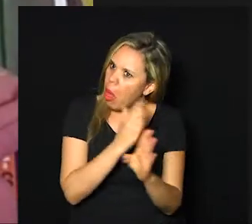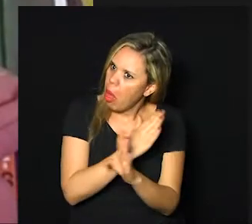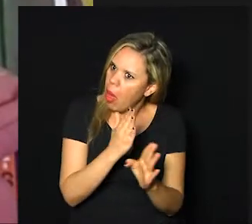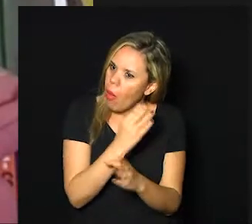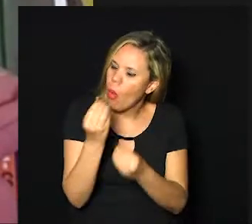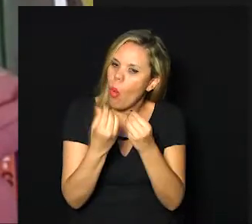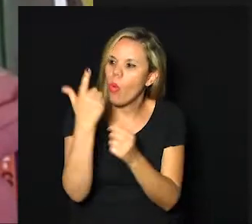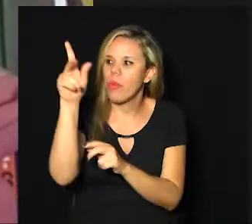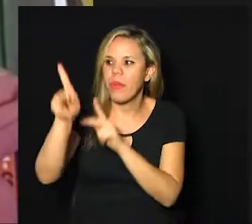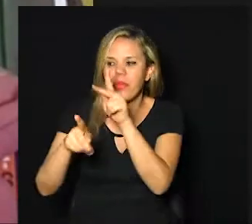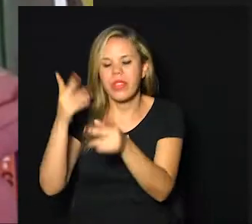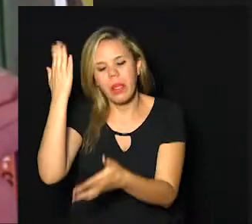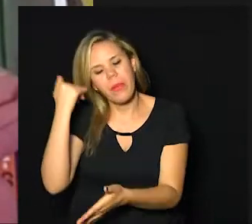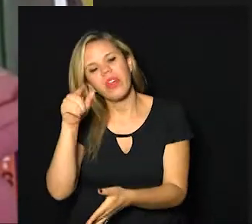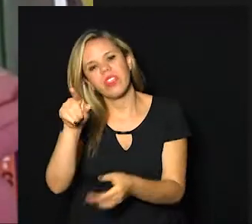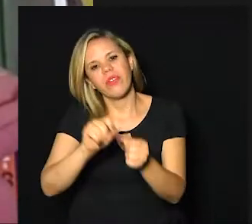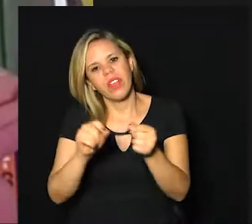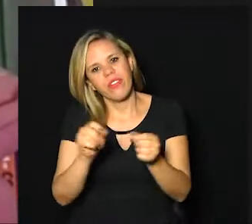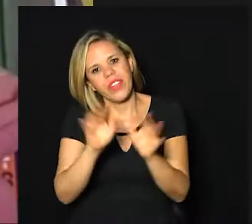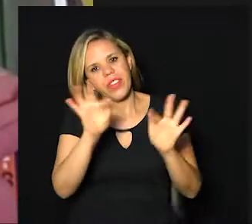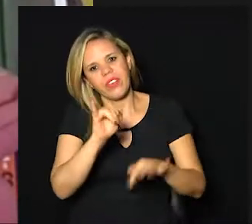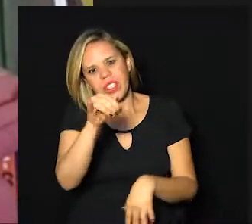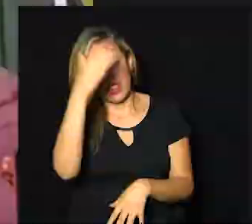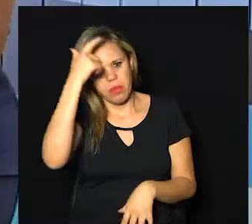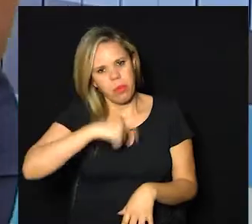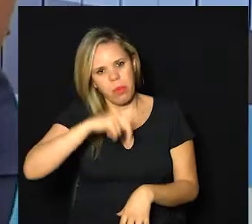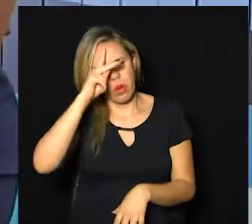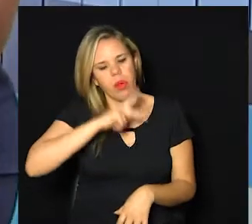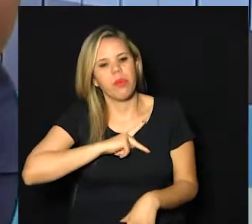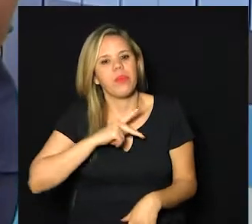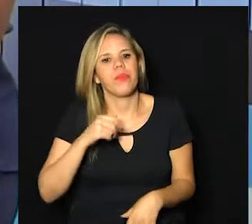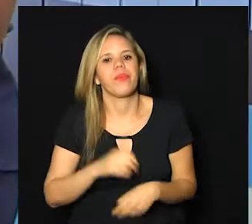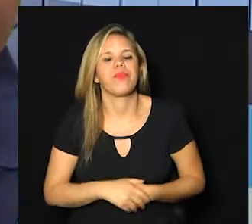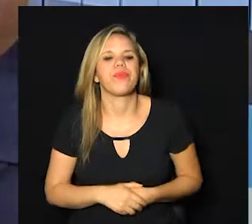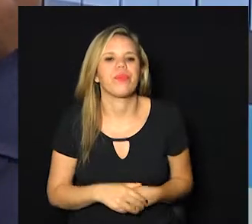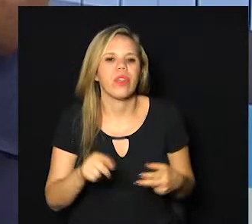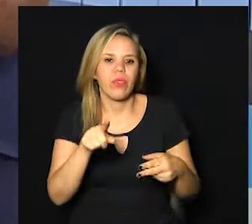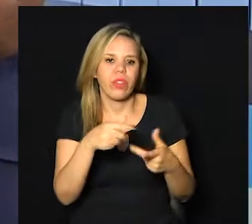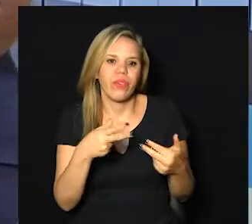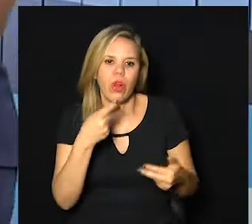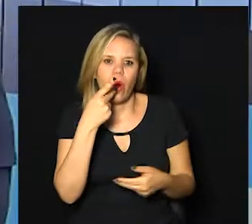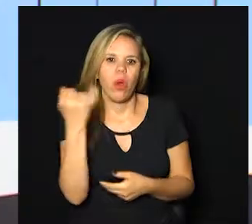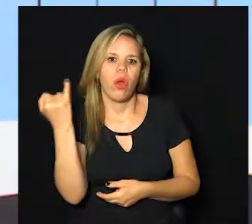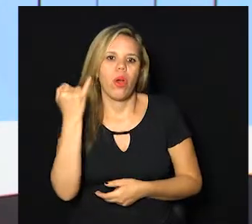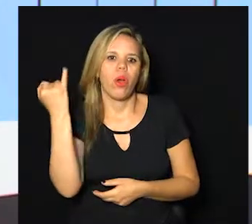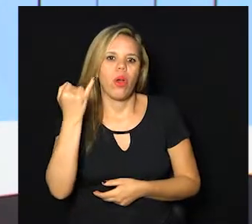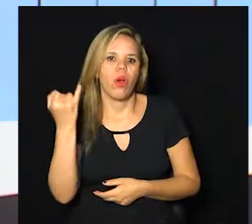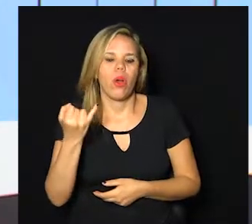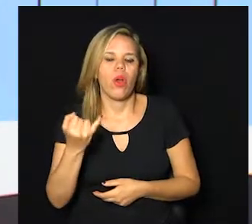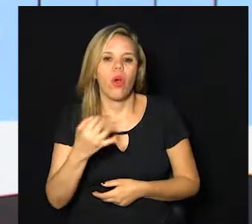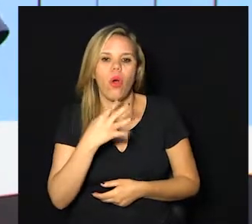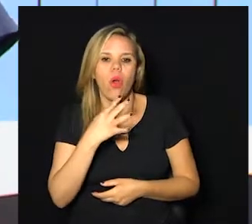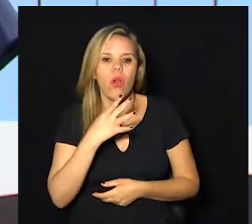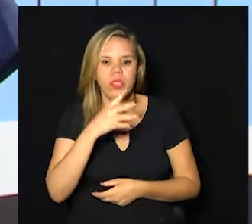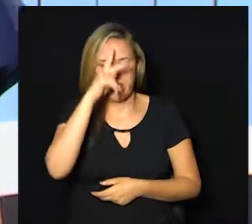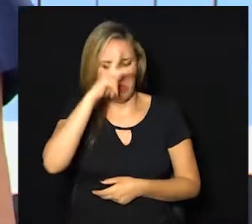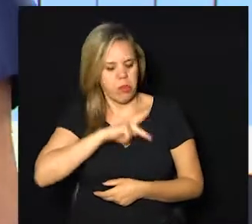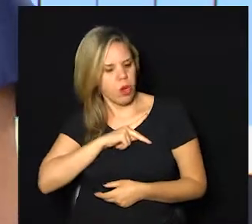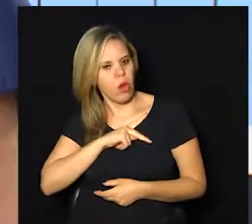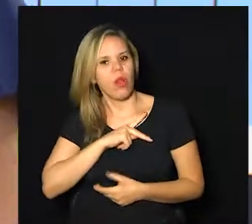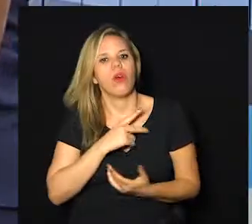como outra pessoa saber o que te faz feliz, senão você mesmo. Você falou de uma coisa bastante importante, que é o autoconhecimento, a gente